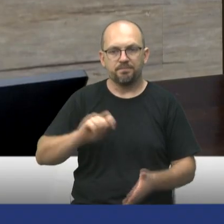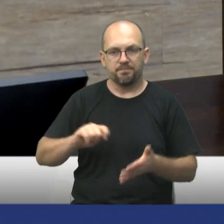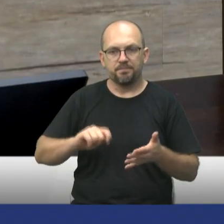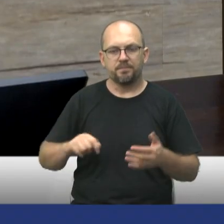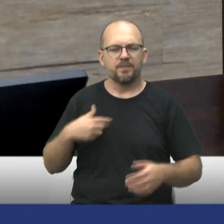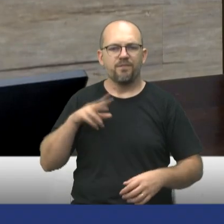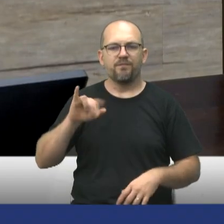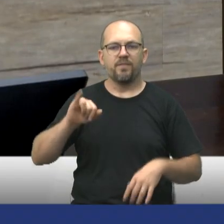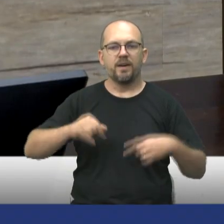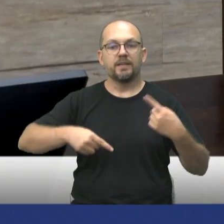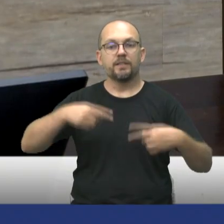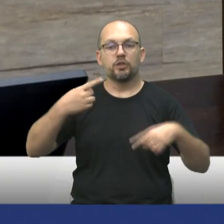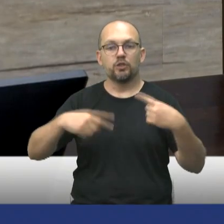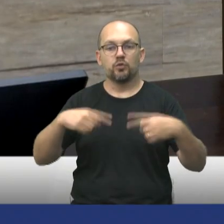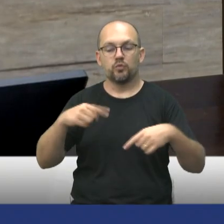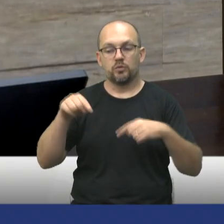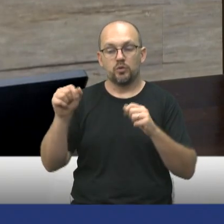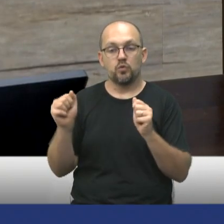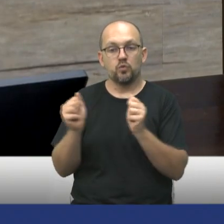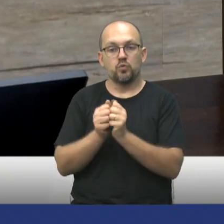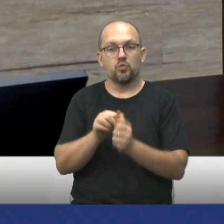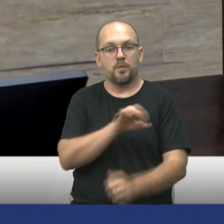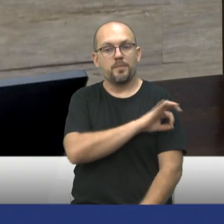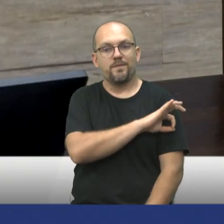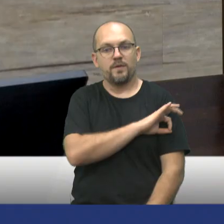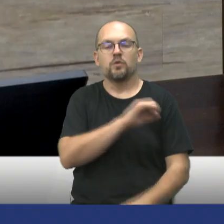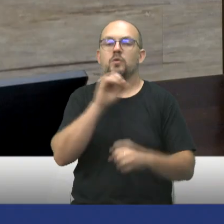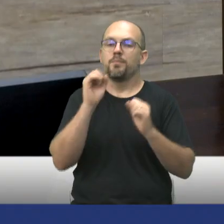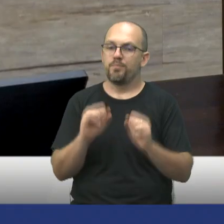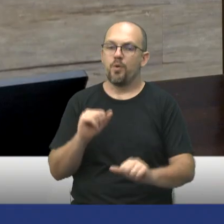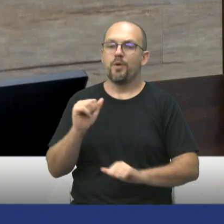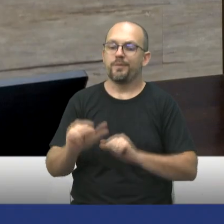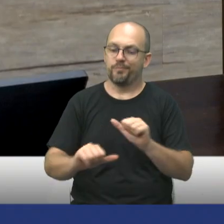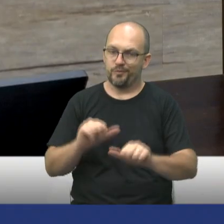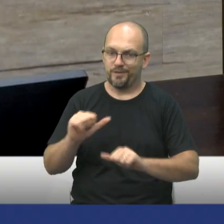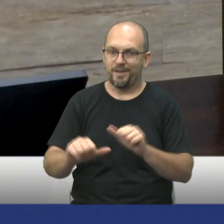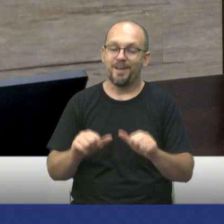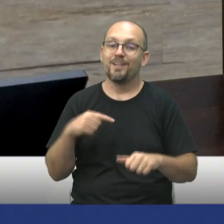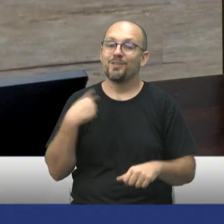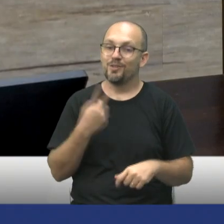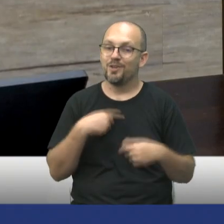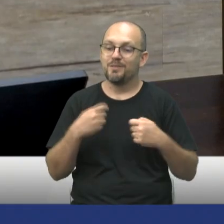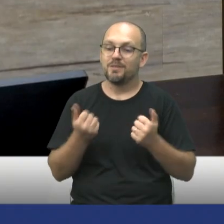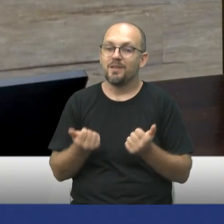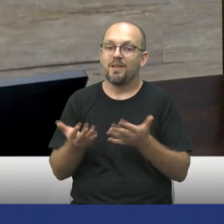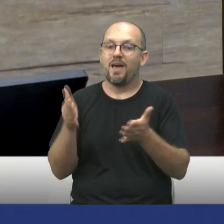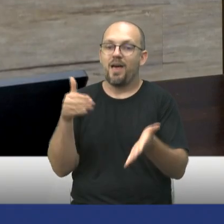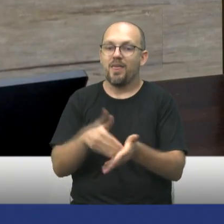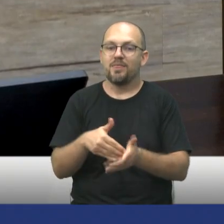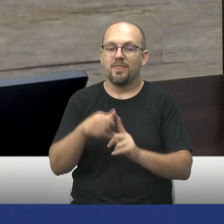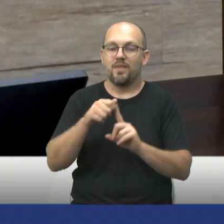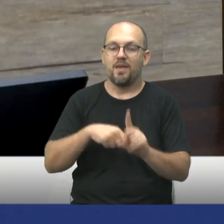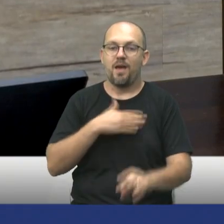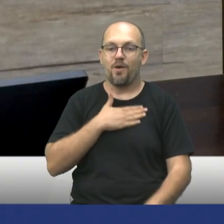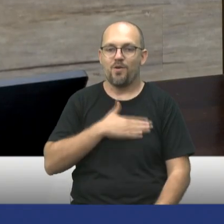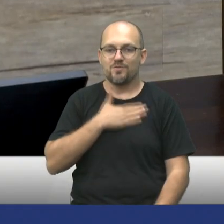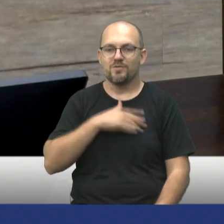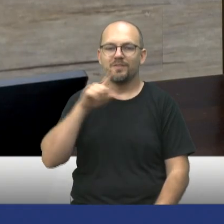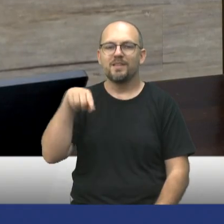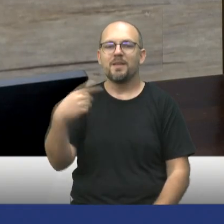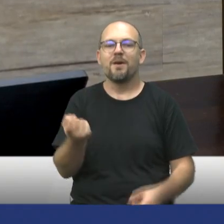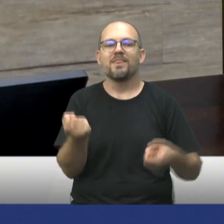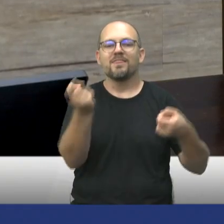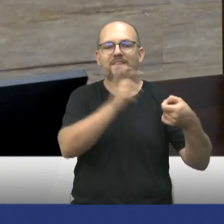isso com o prefeito, né, porque pode ser alterado ainda, nós temos que entregar aqui até o final de agosto, depois vai ser devolvido,